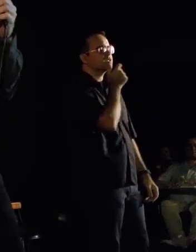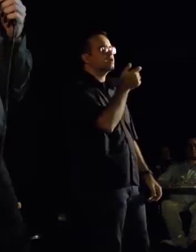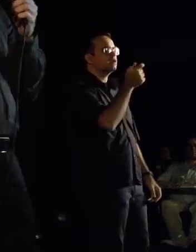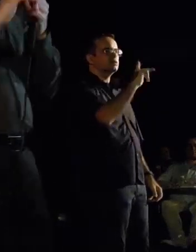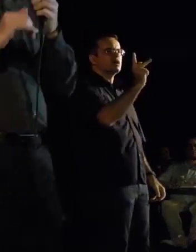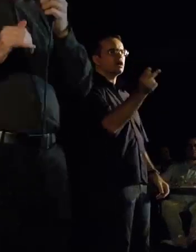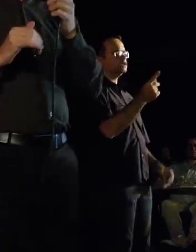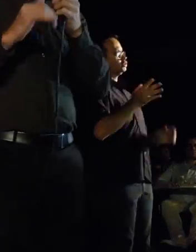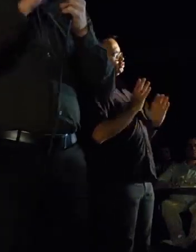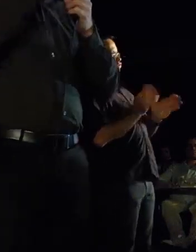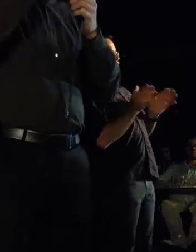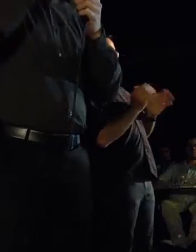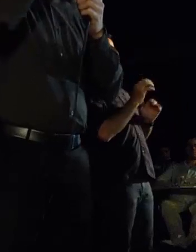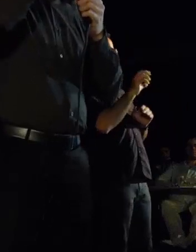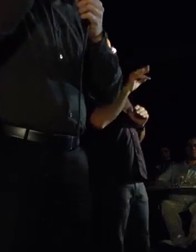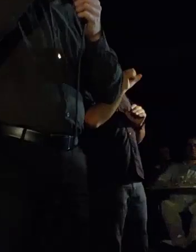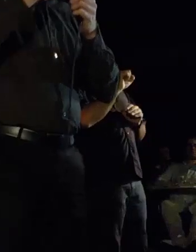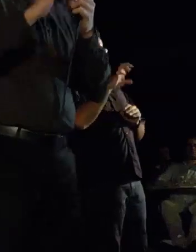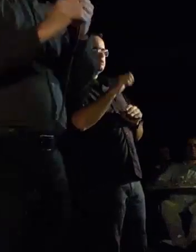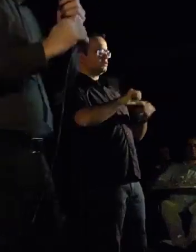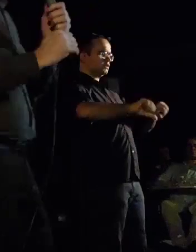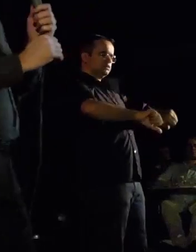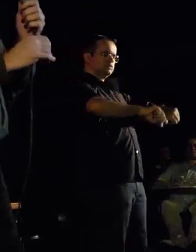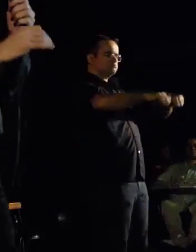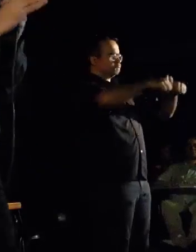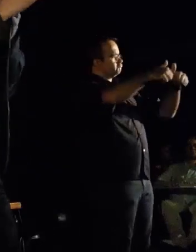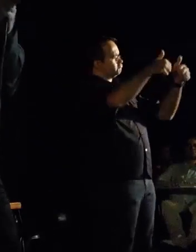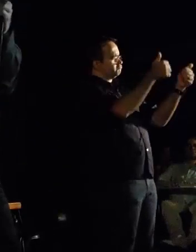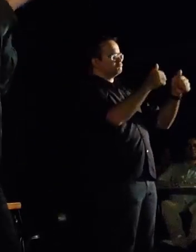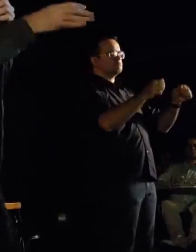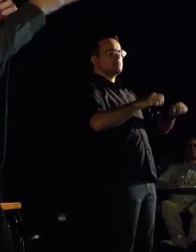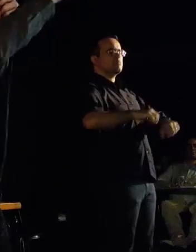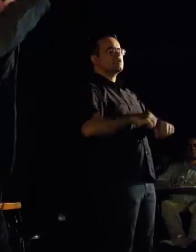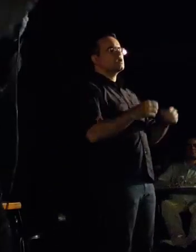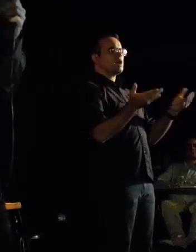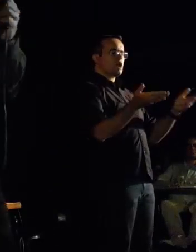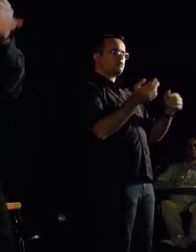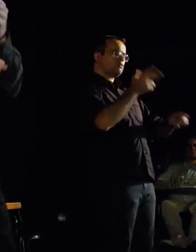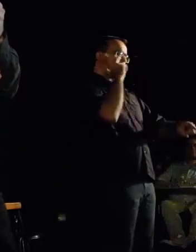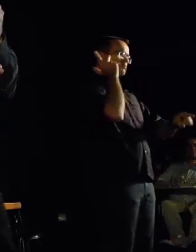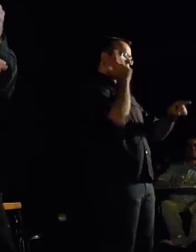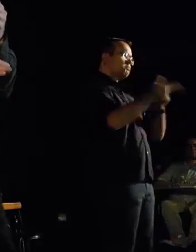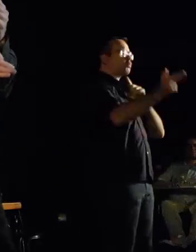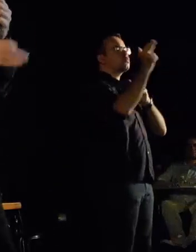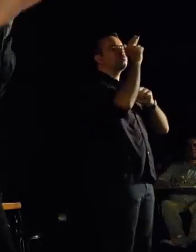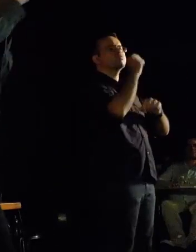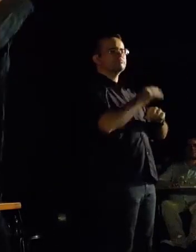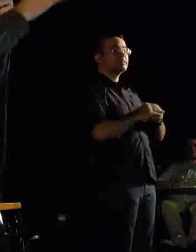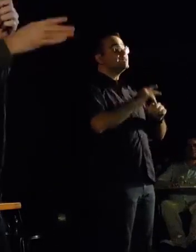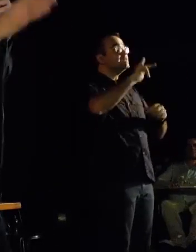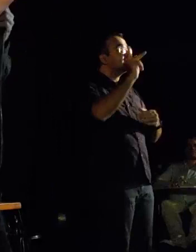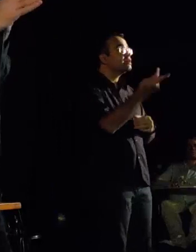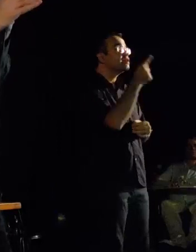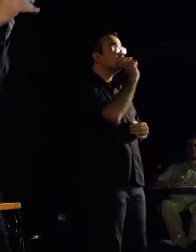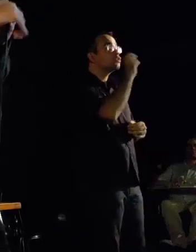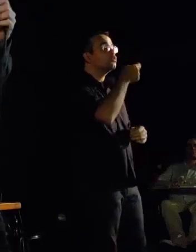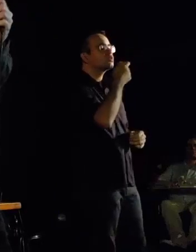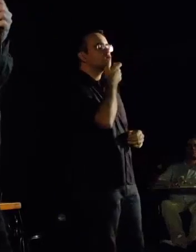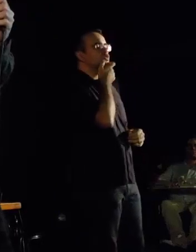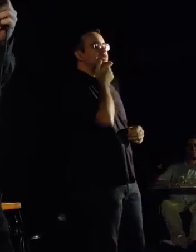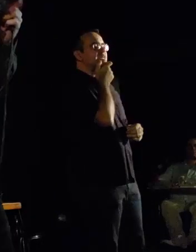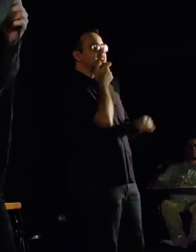nós superamos a crise, a situação está muito melhor. Né? E aí veio o famoso Brexit. E o que a população